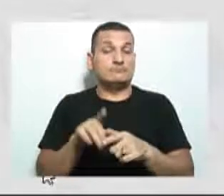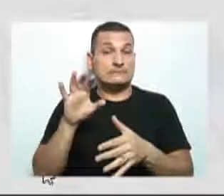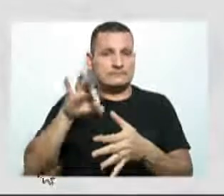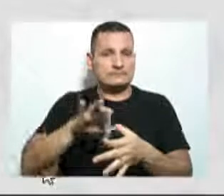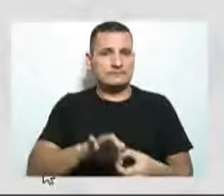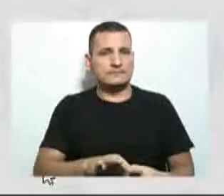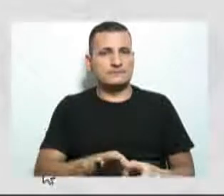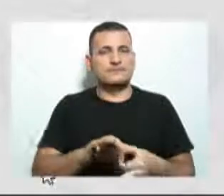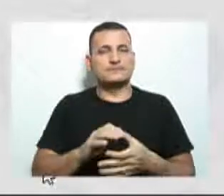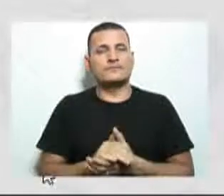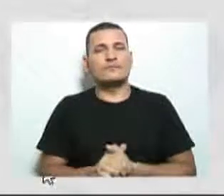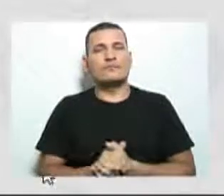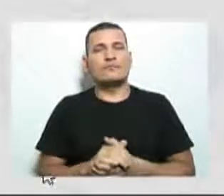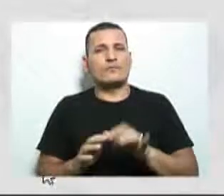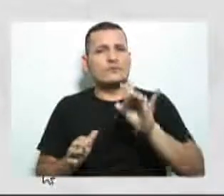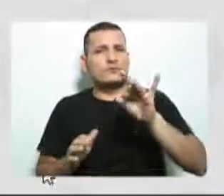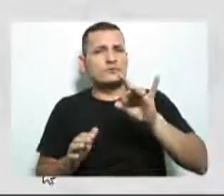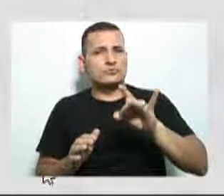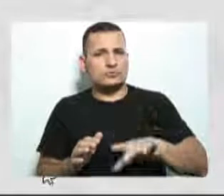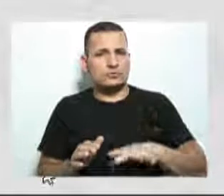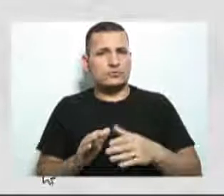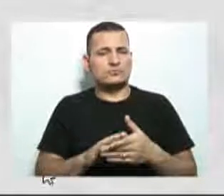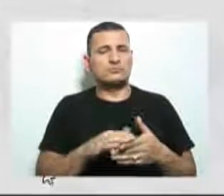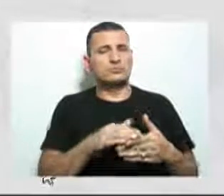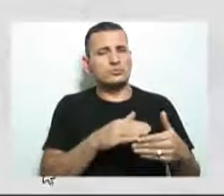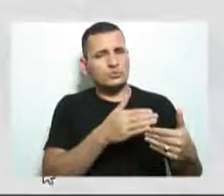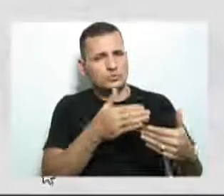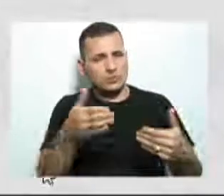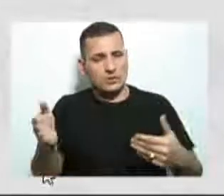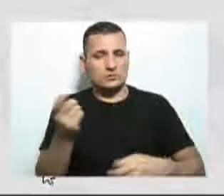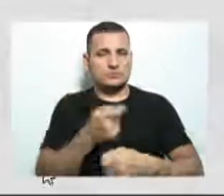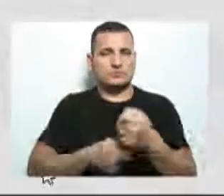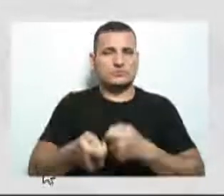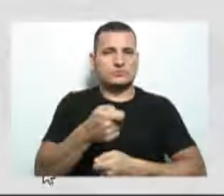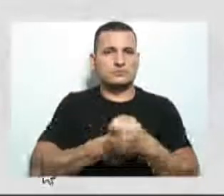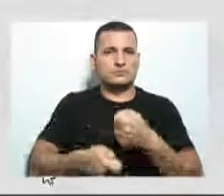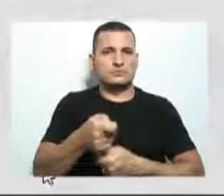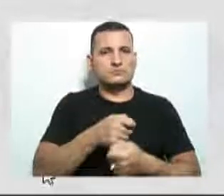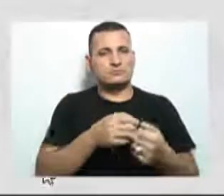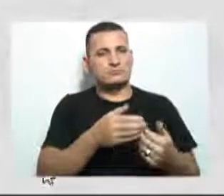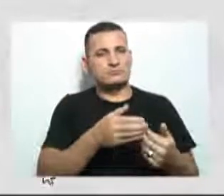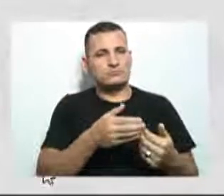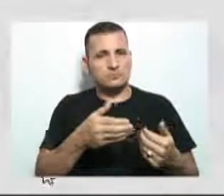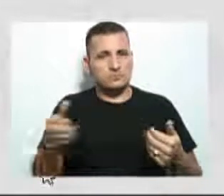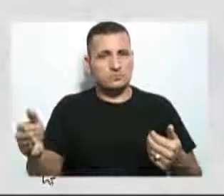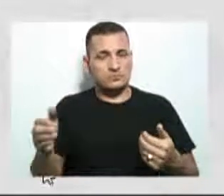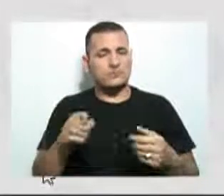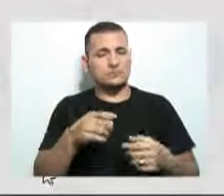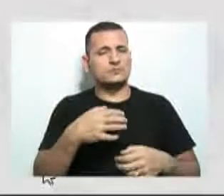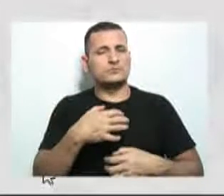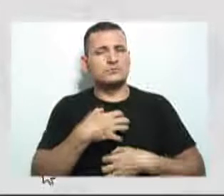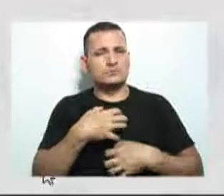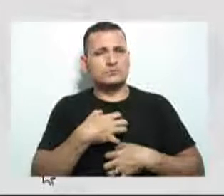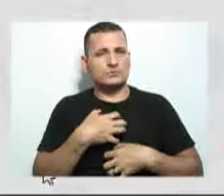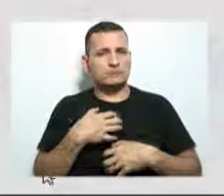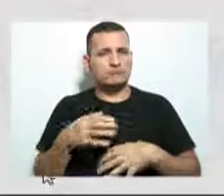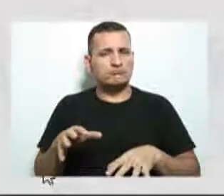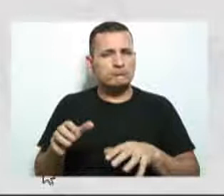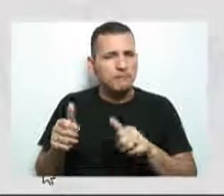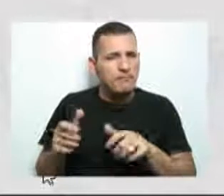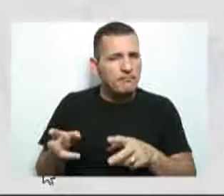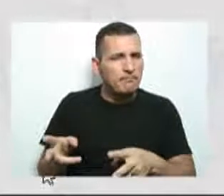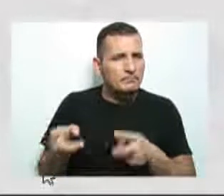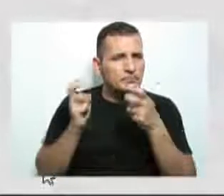contexto. Somente no decorrer da negociação, hein? Somente no decorrer, quando você sentir melhor a pessoa, quando